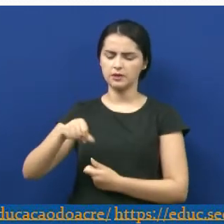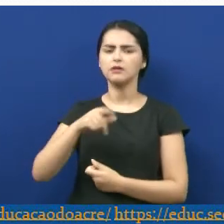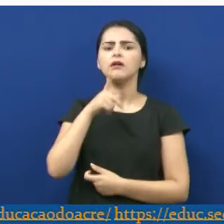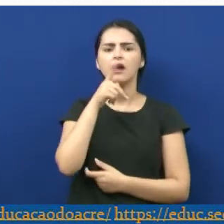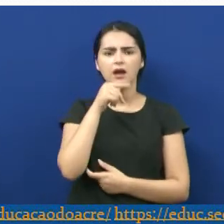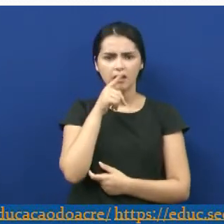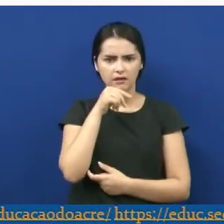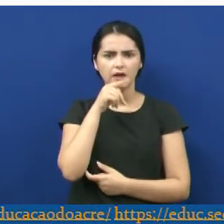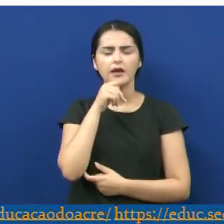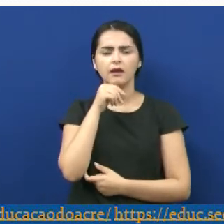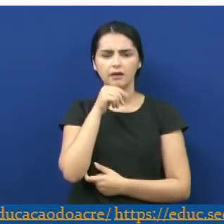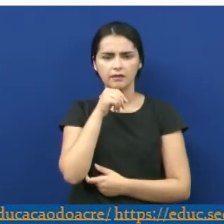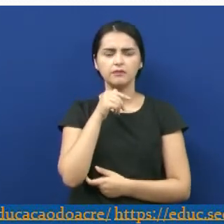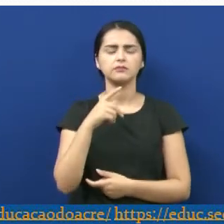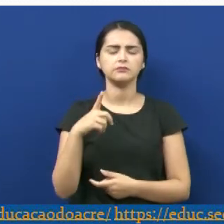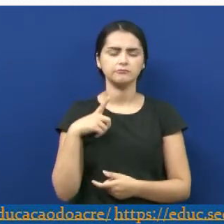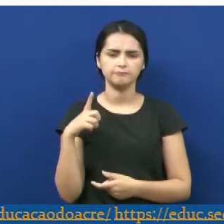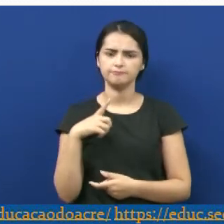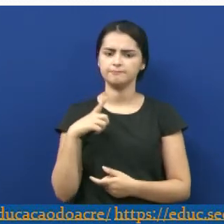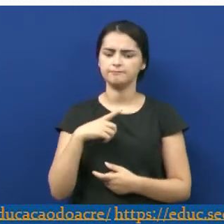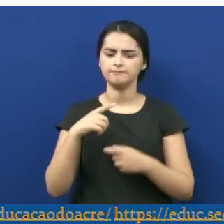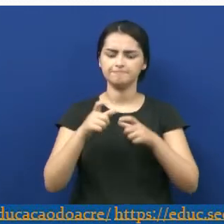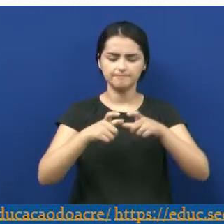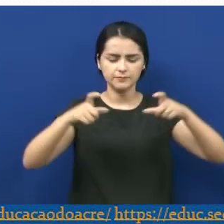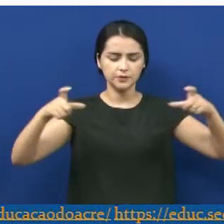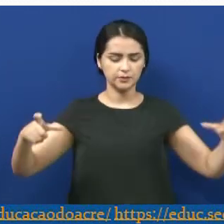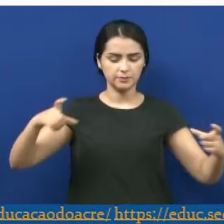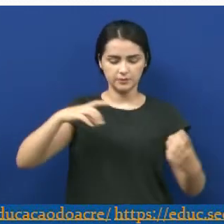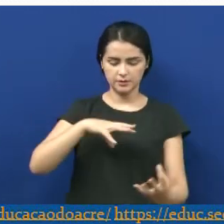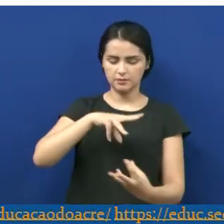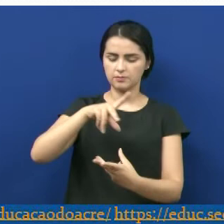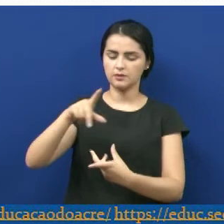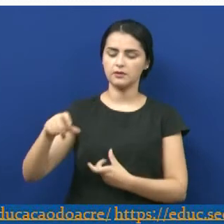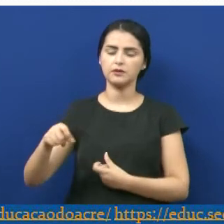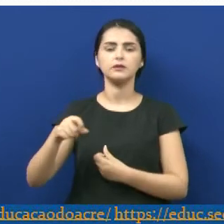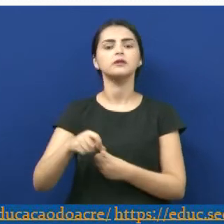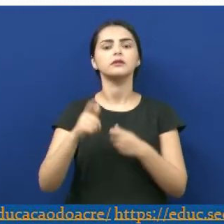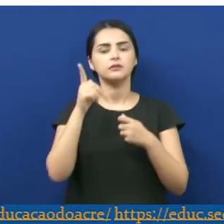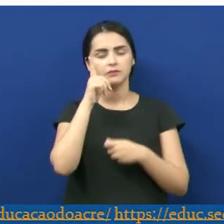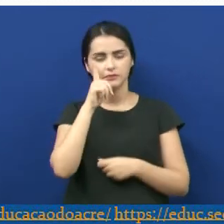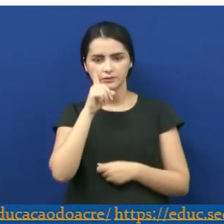parte das substâncias que existem estão solubilizadas, dissolvidas na água.